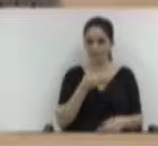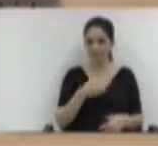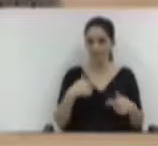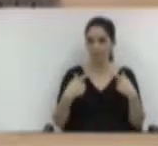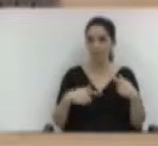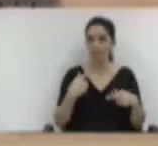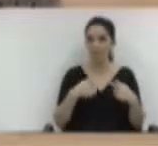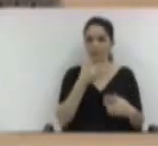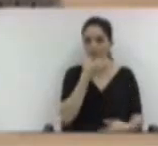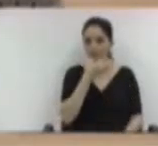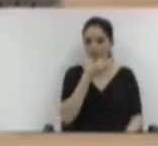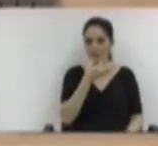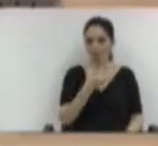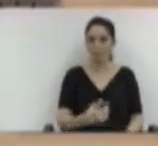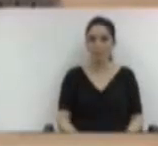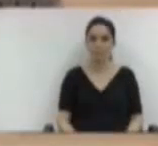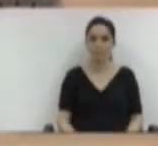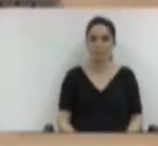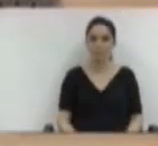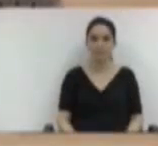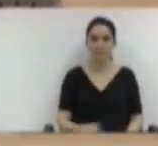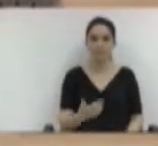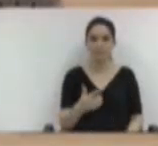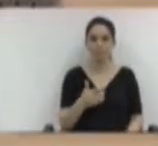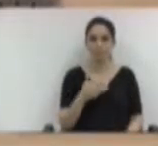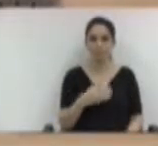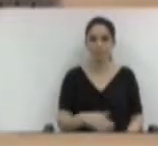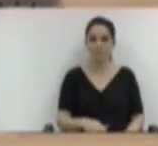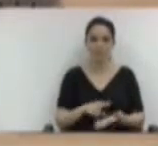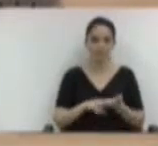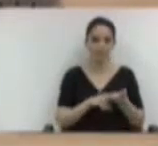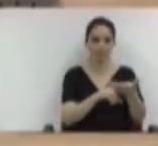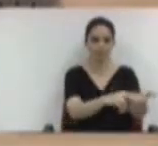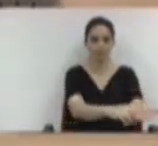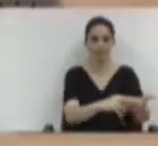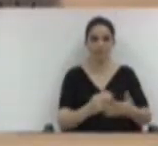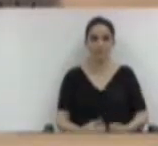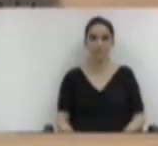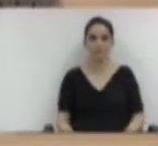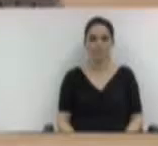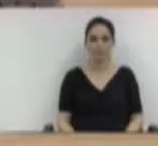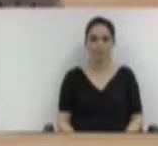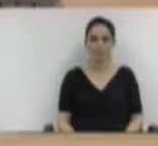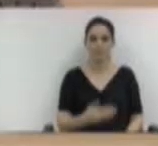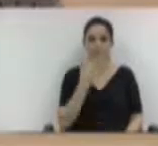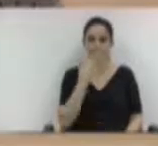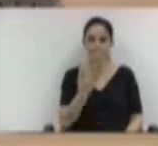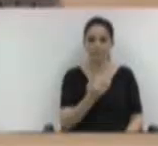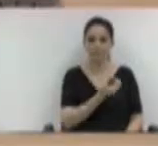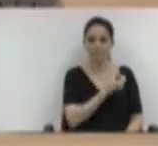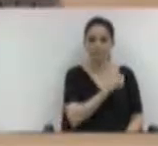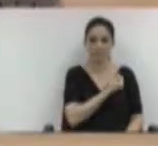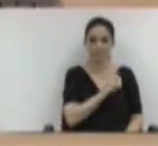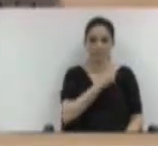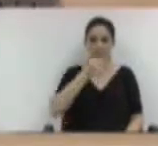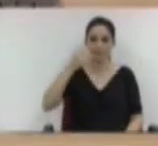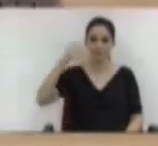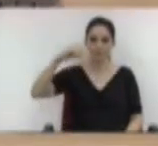discussão. Não havendo quem queira, encaminhe-se ao Poder Executivo. Requerimento número